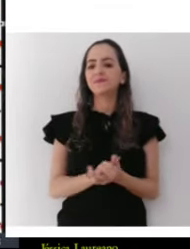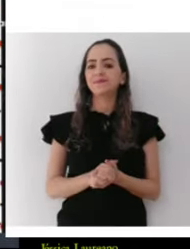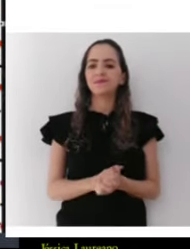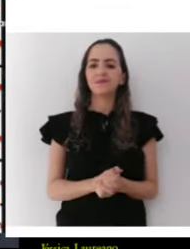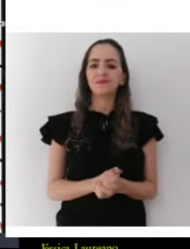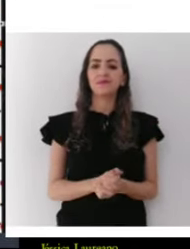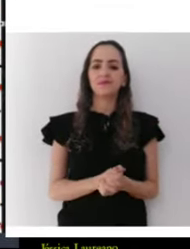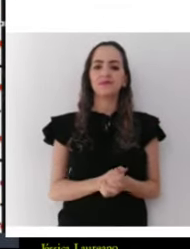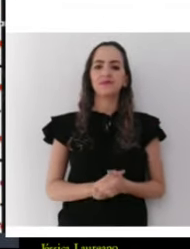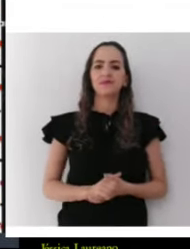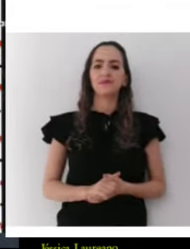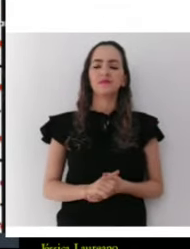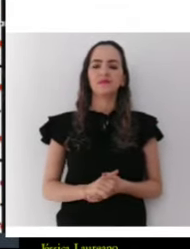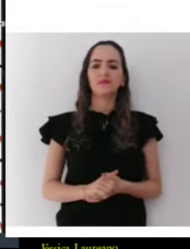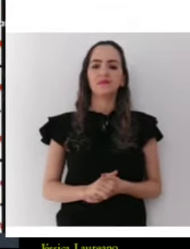Quantos